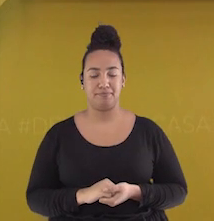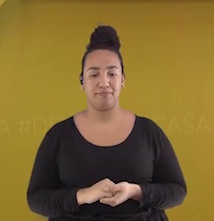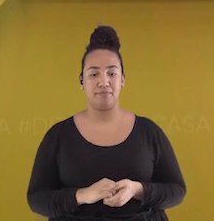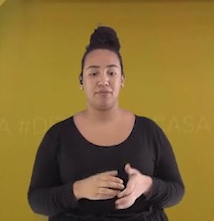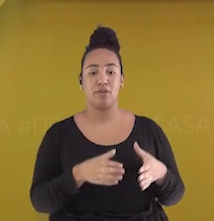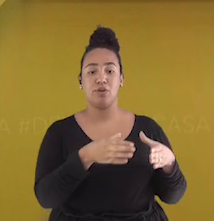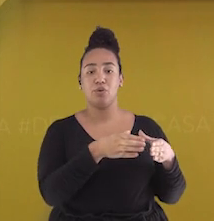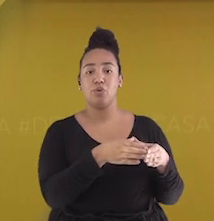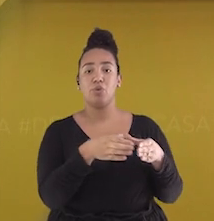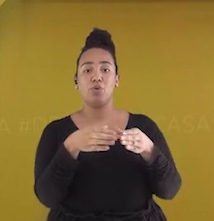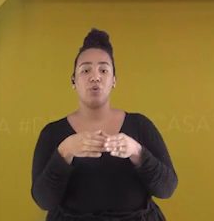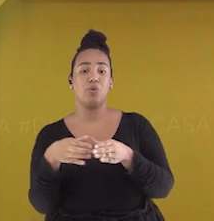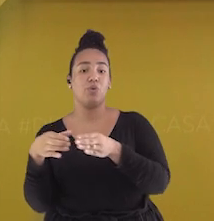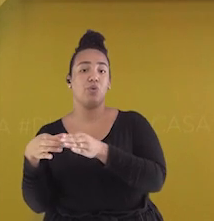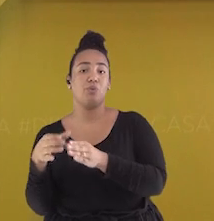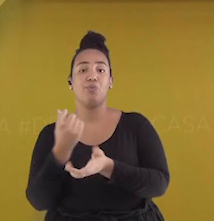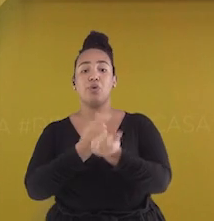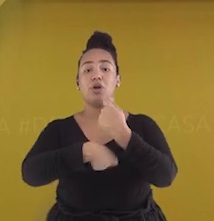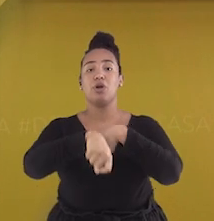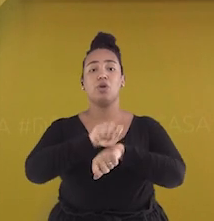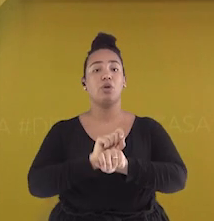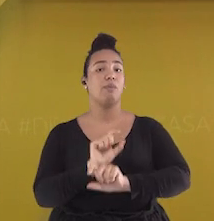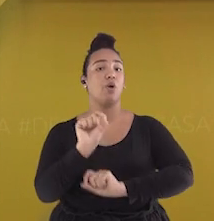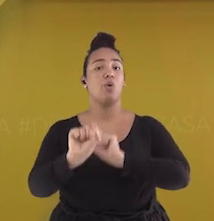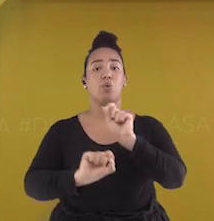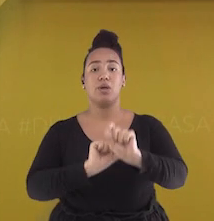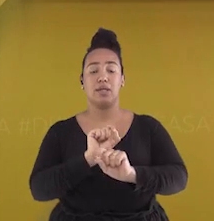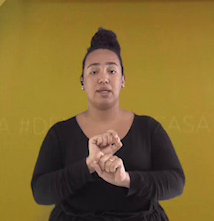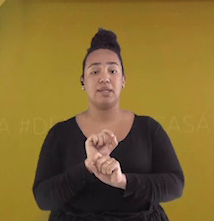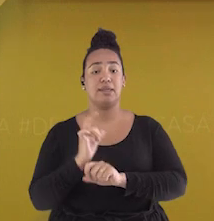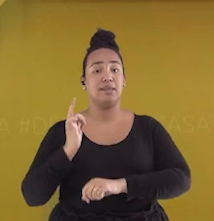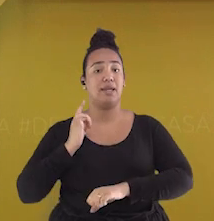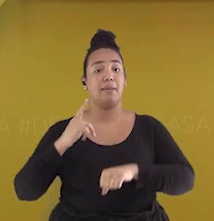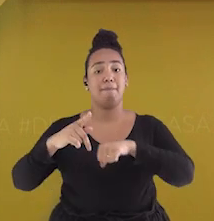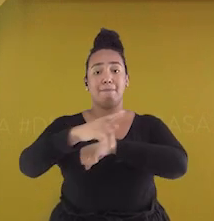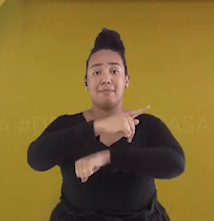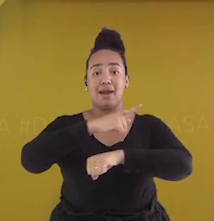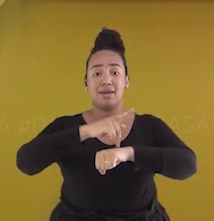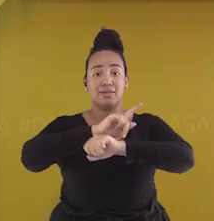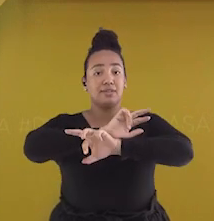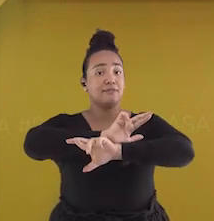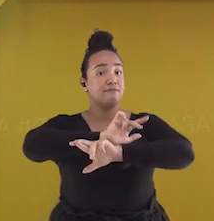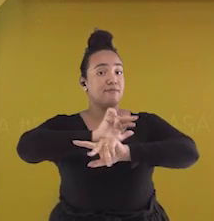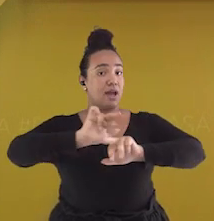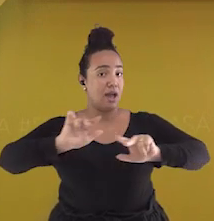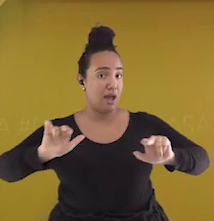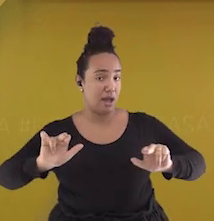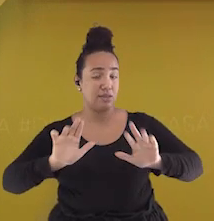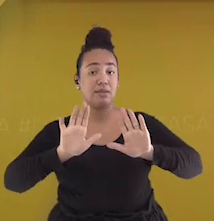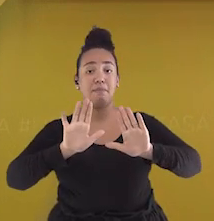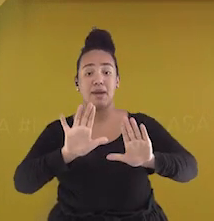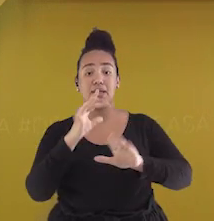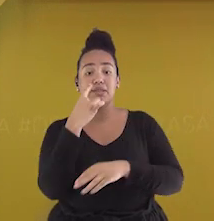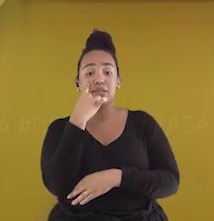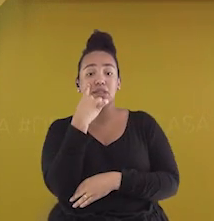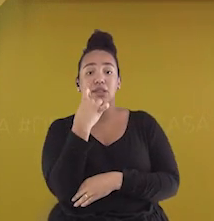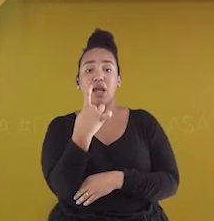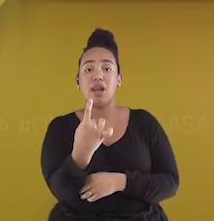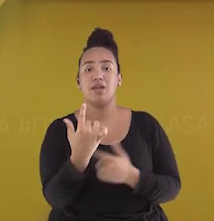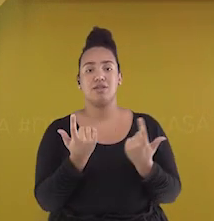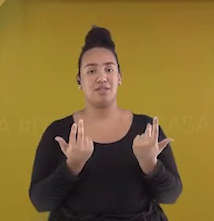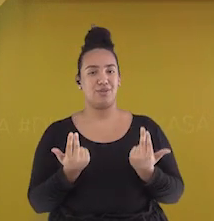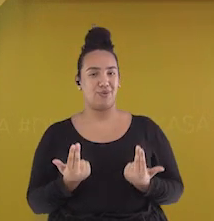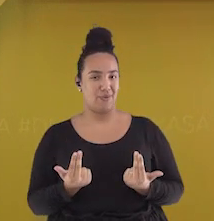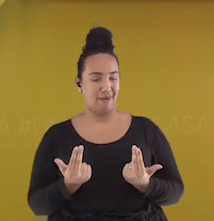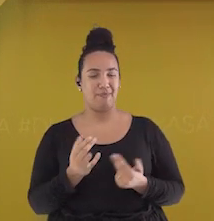blocos econômicos são uniões entre países distintos, porém que apresentam interesses